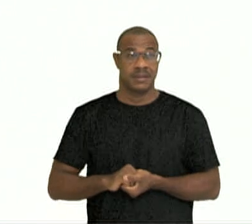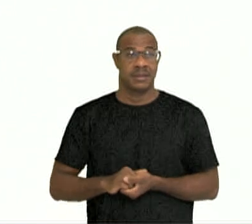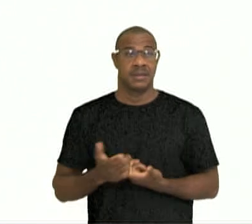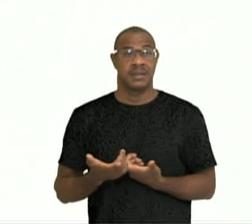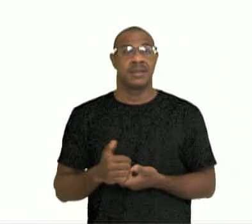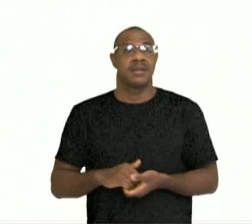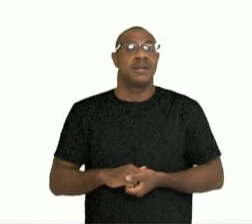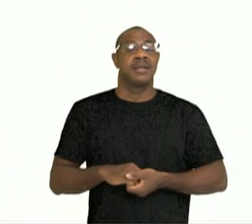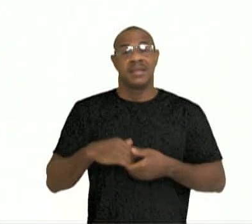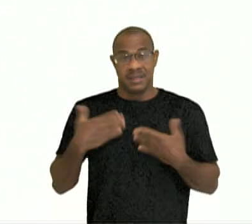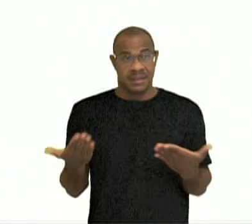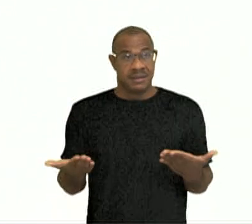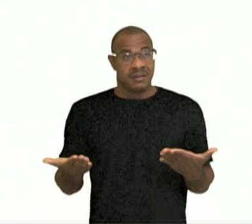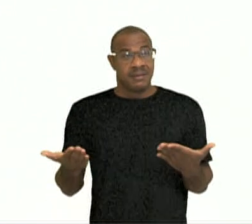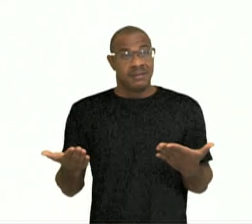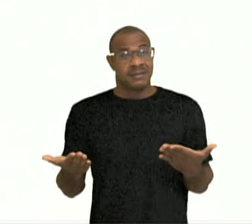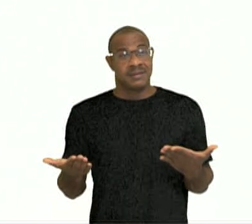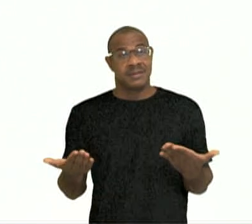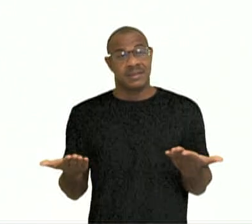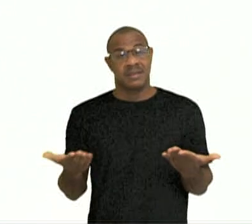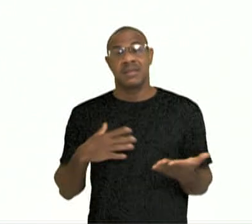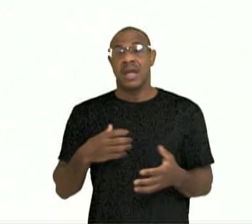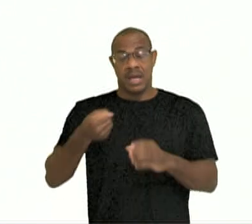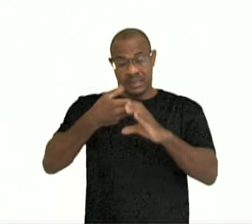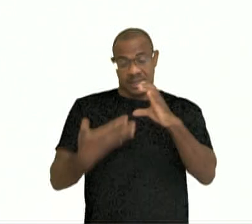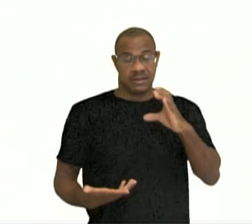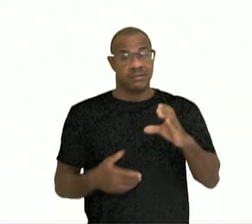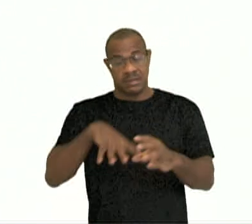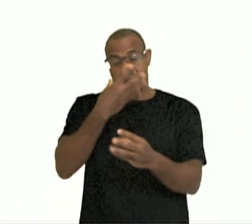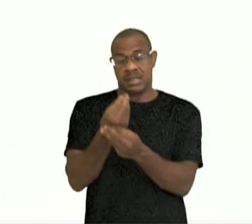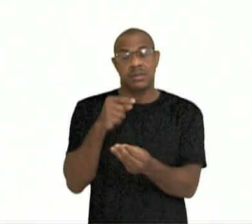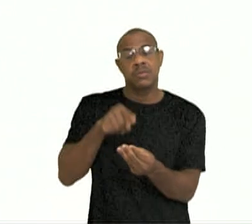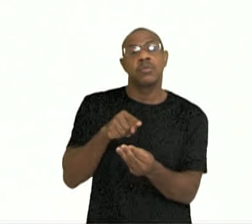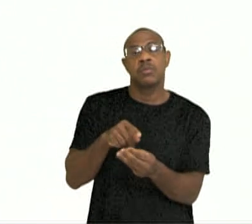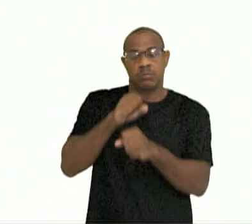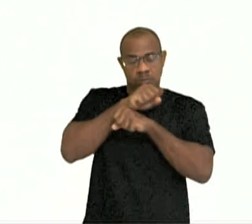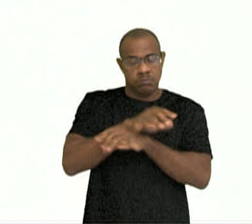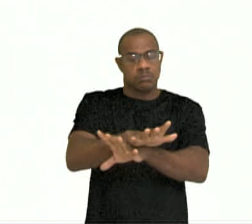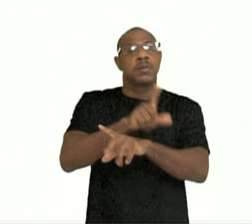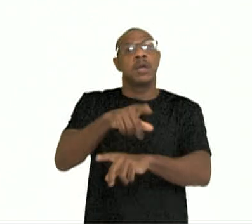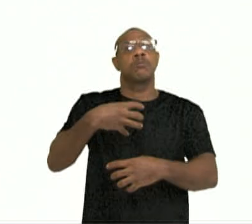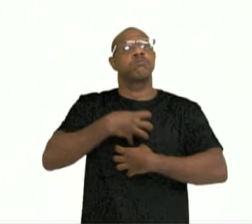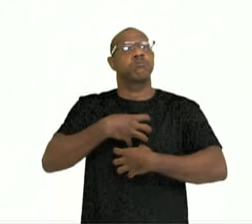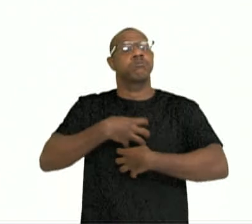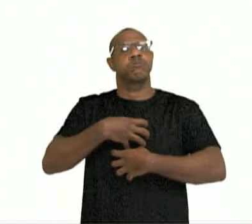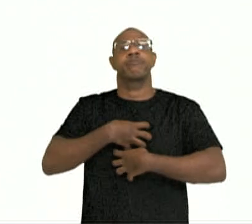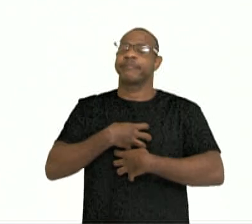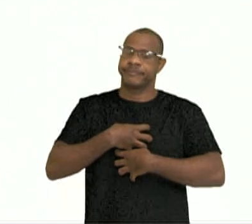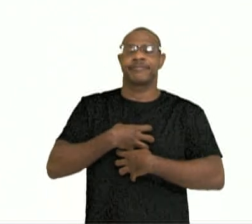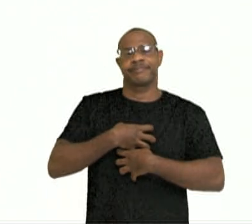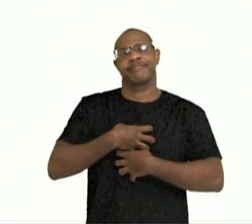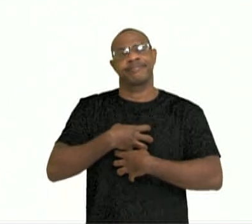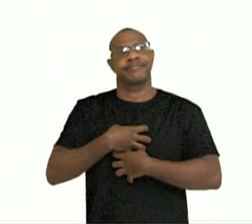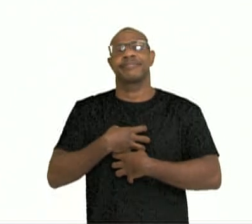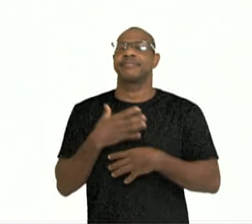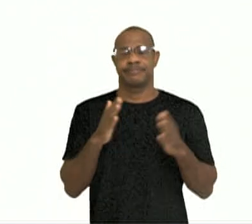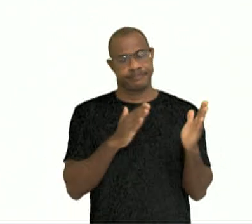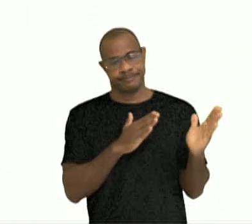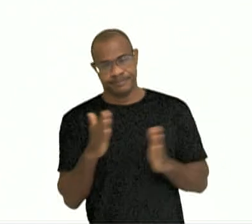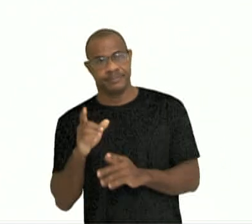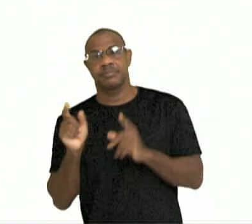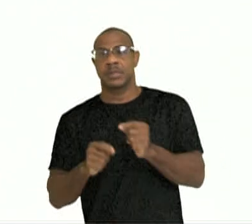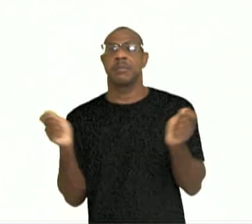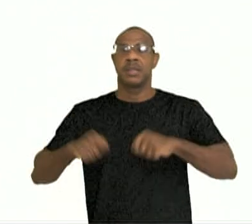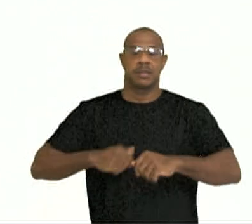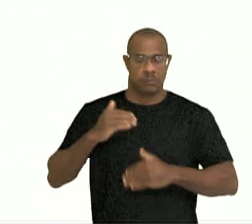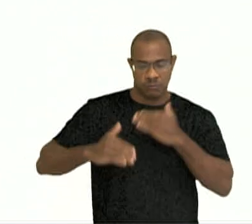do Daniel Canogar? Então, uma das características da arte multimídia é o estímulo multissensorial, decorrente da capacidade